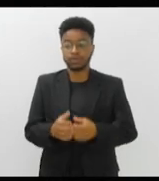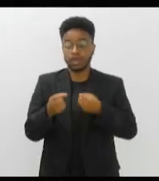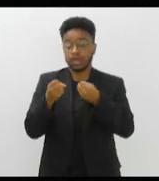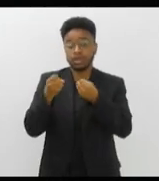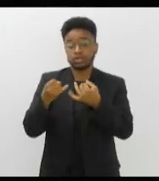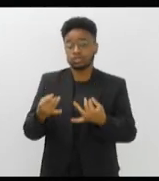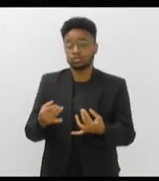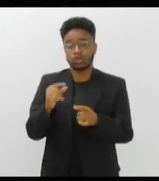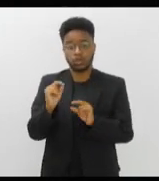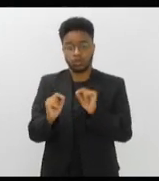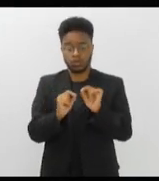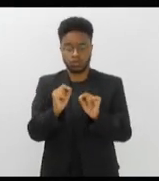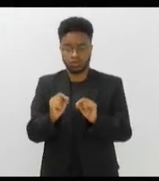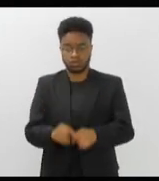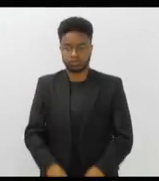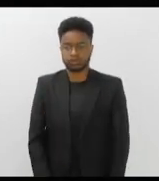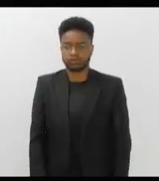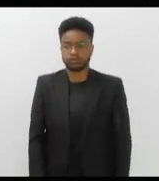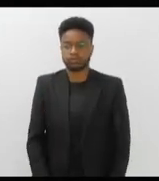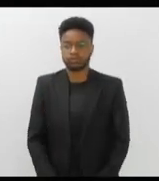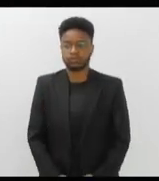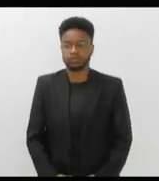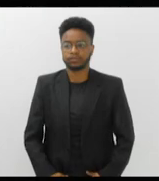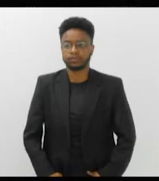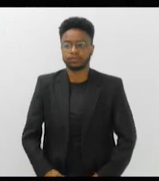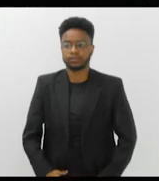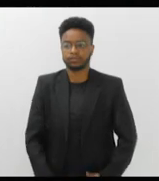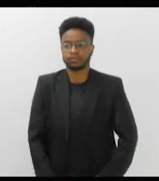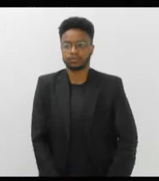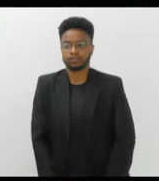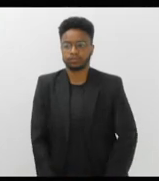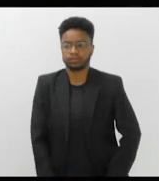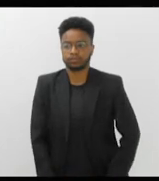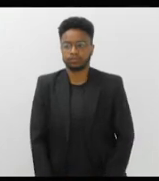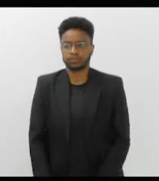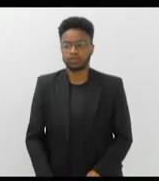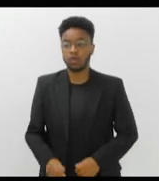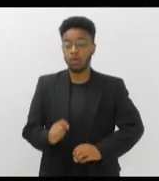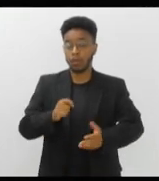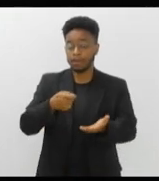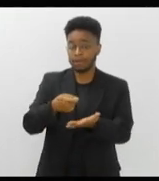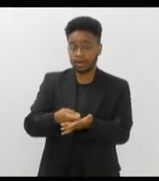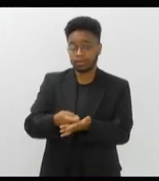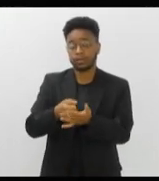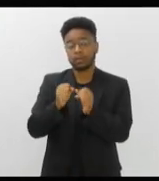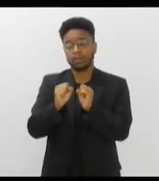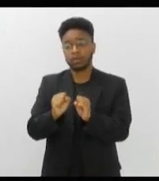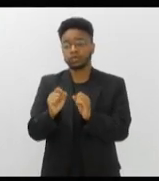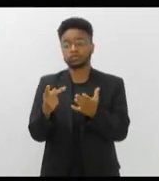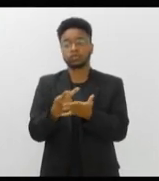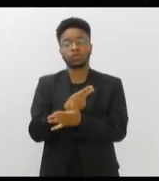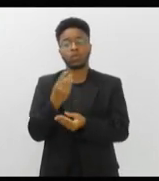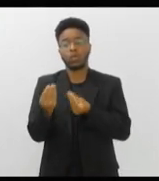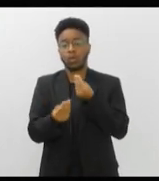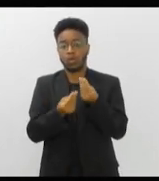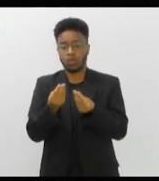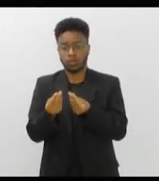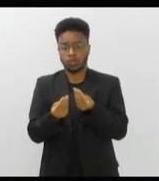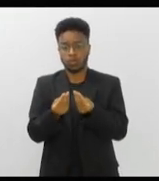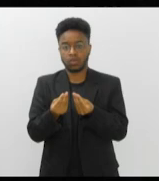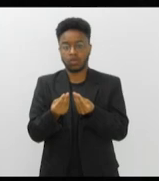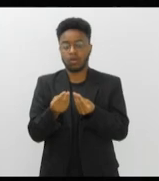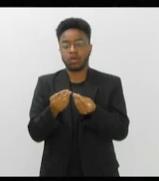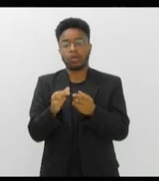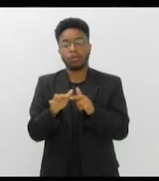esclarece que o pagamento como eu já tinha dito aqui poderá ser feito por meio da sessão de